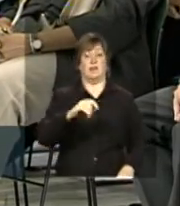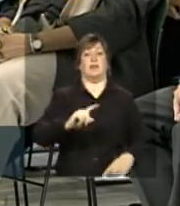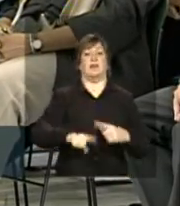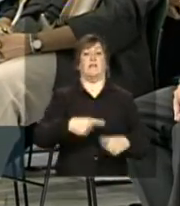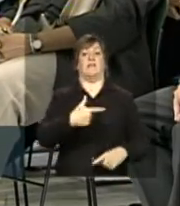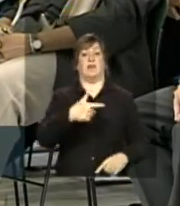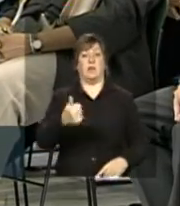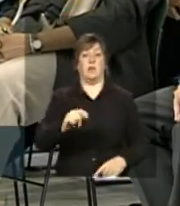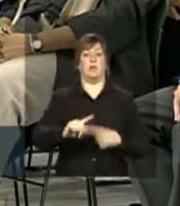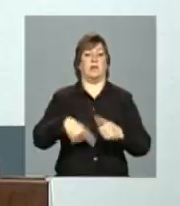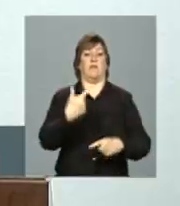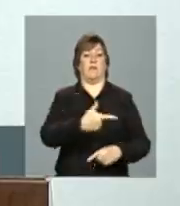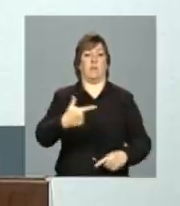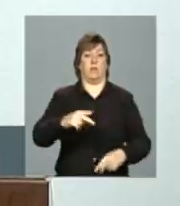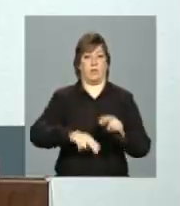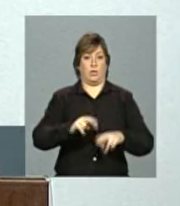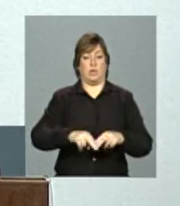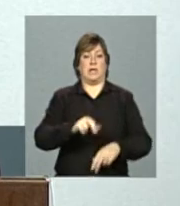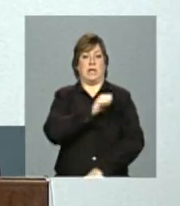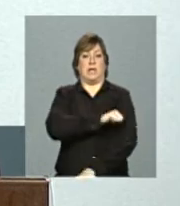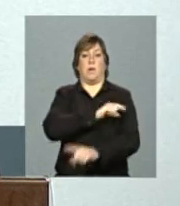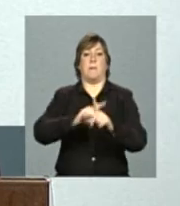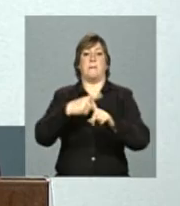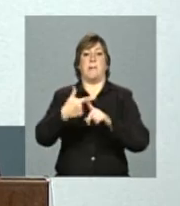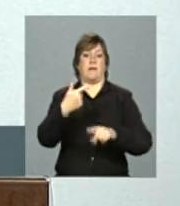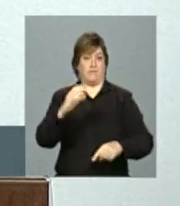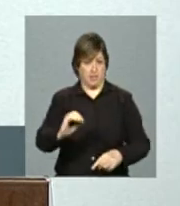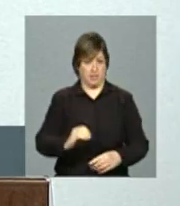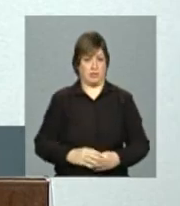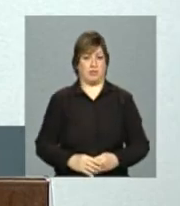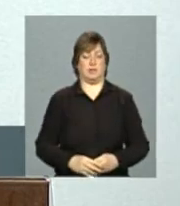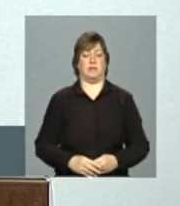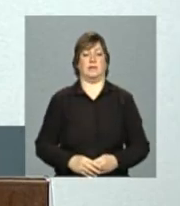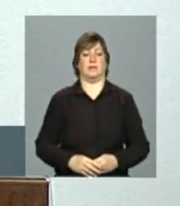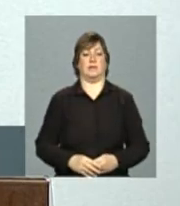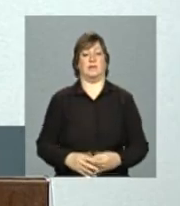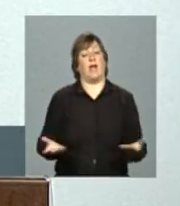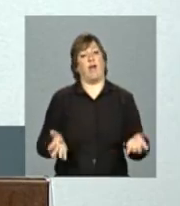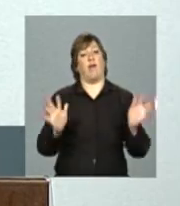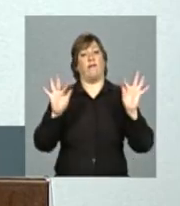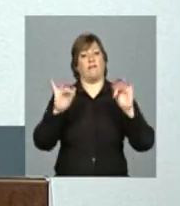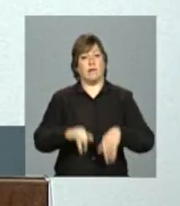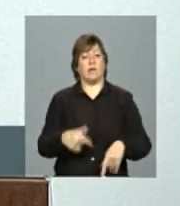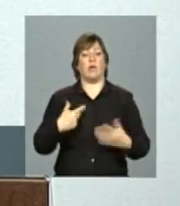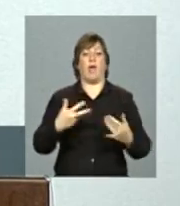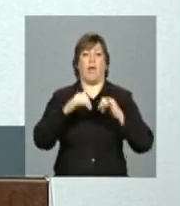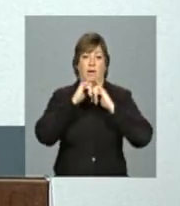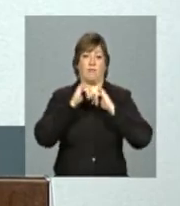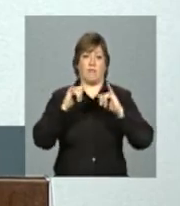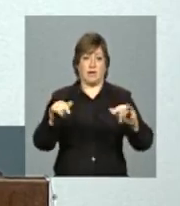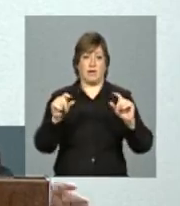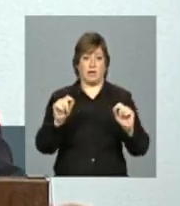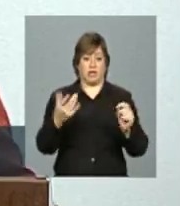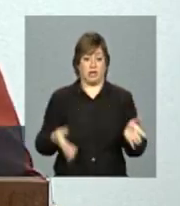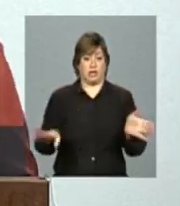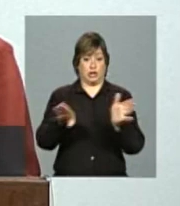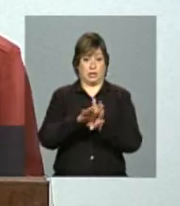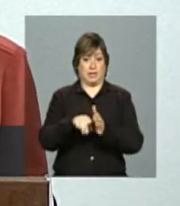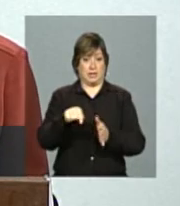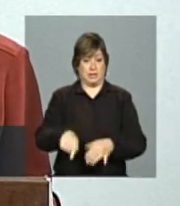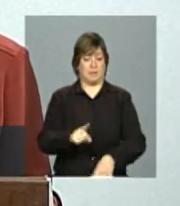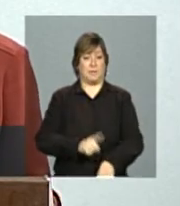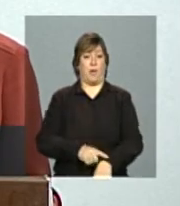de Junho a Rio mais 20 Por fim eu queria dizer que chegar até esse momento